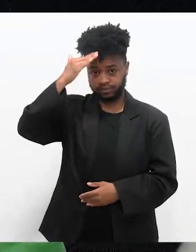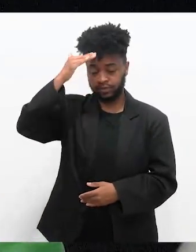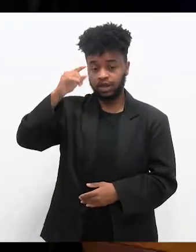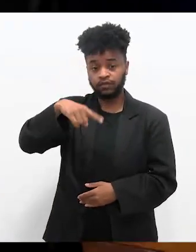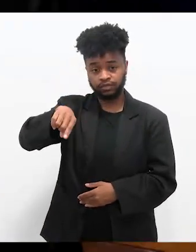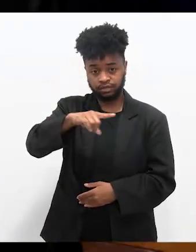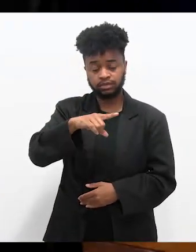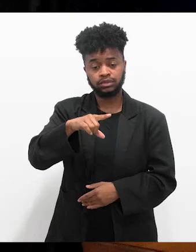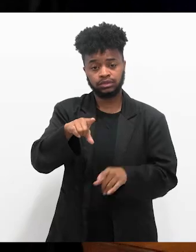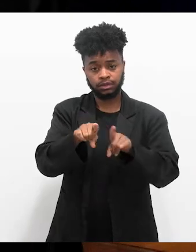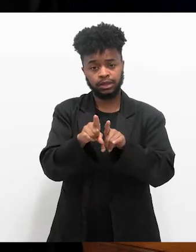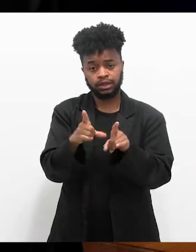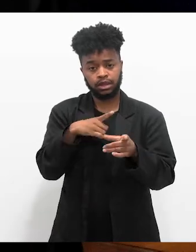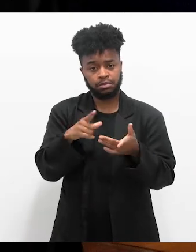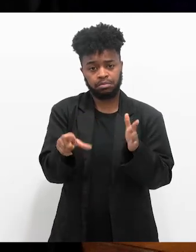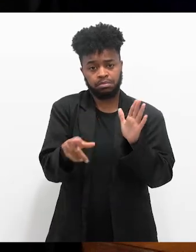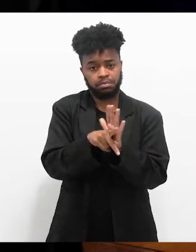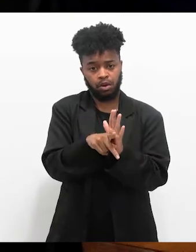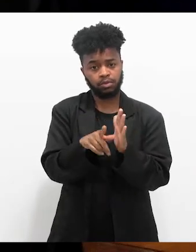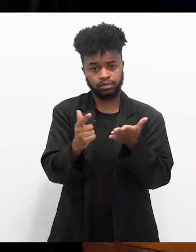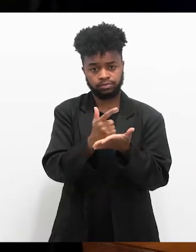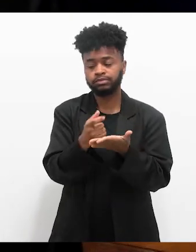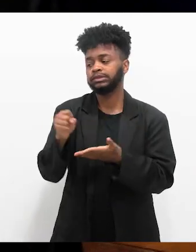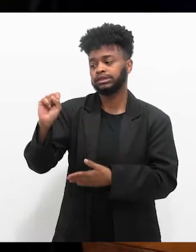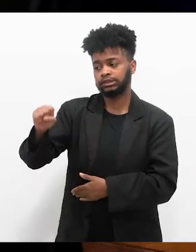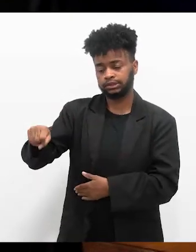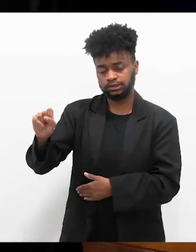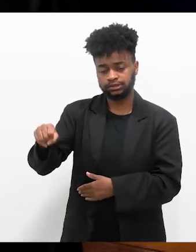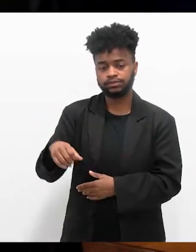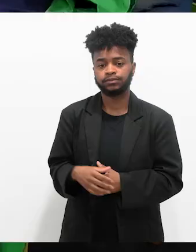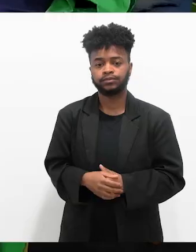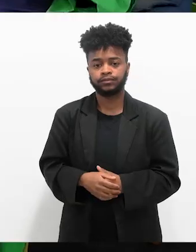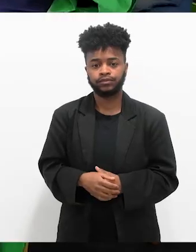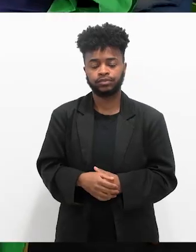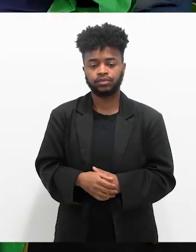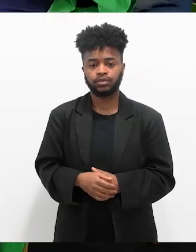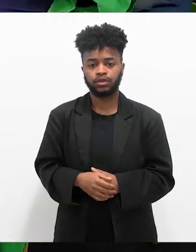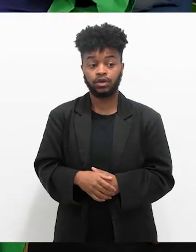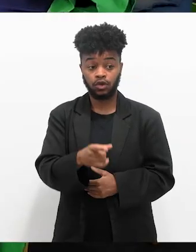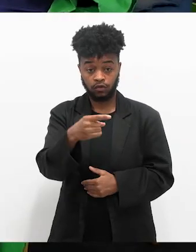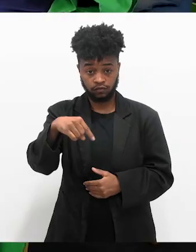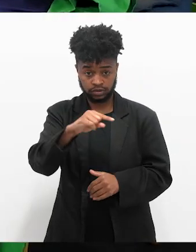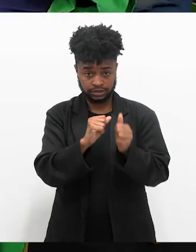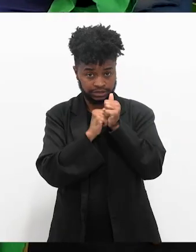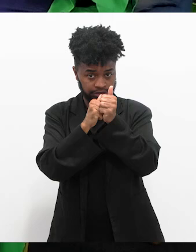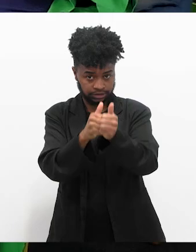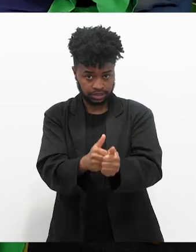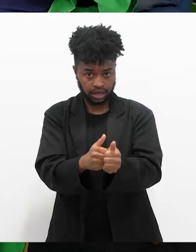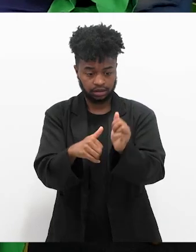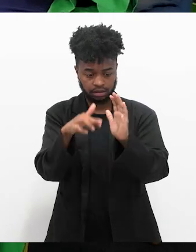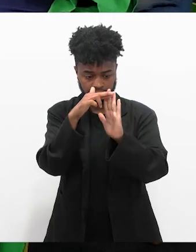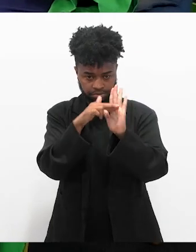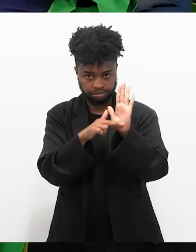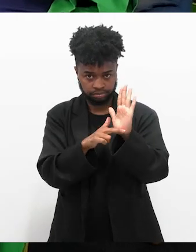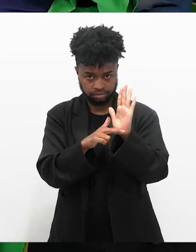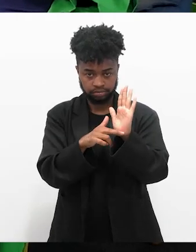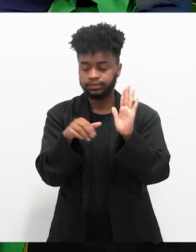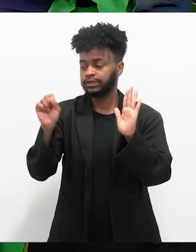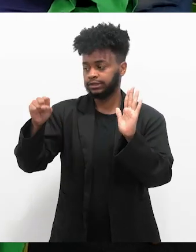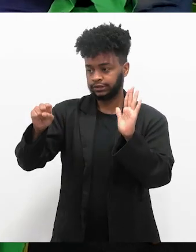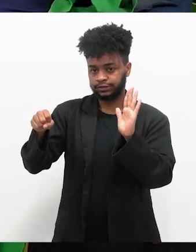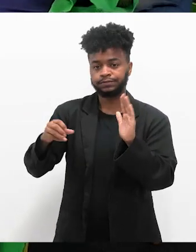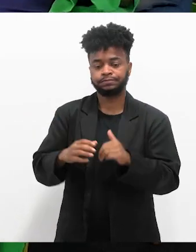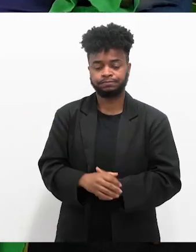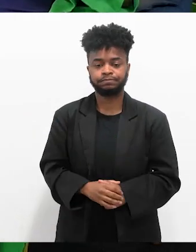escrituras Sagradas de Ifá. Isso é um patrimônio material já E reconhecido pelo Unesco. vocês seguem essas escrituras. Essa